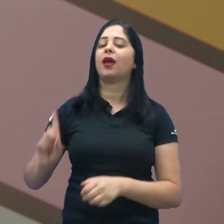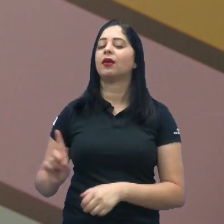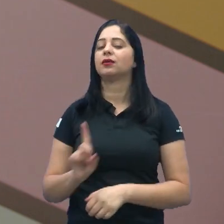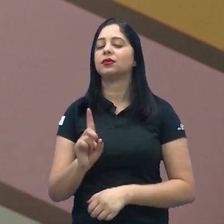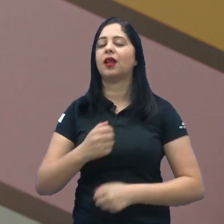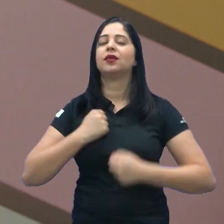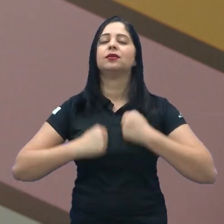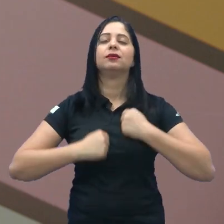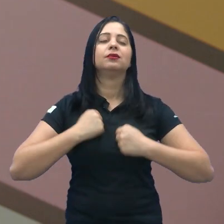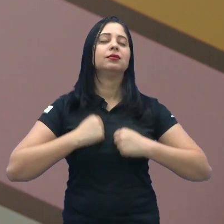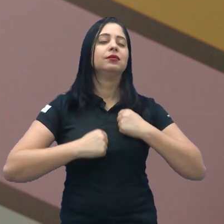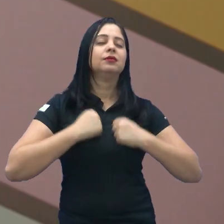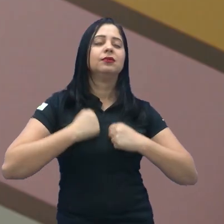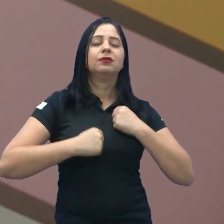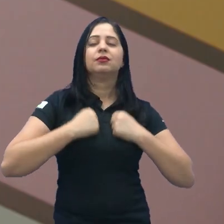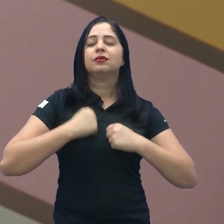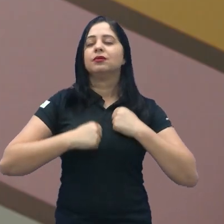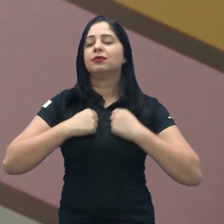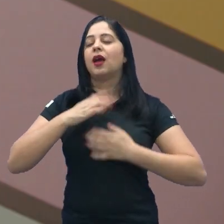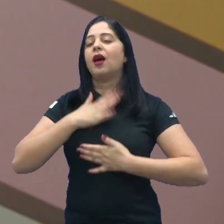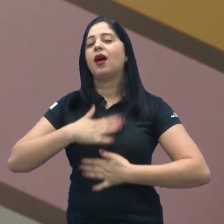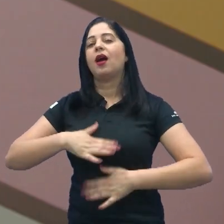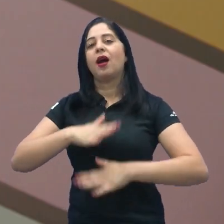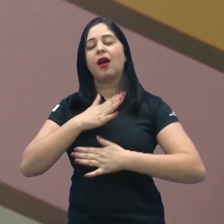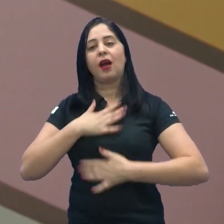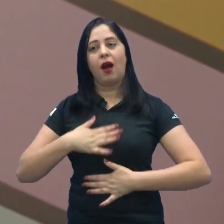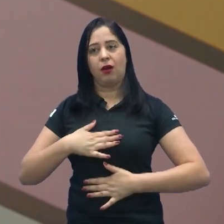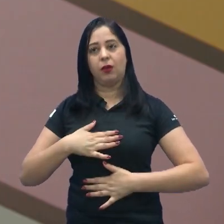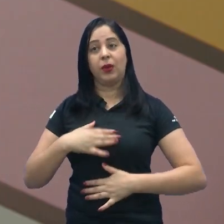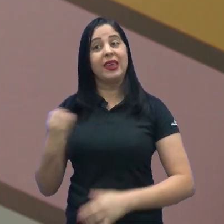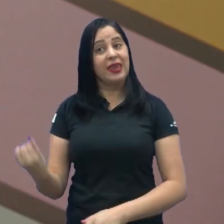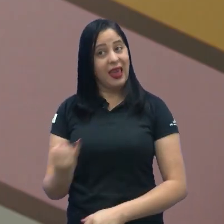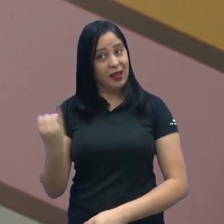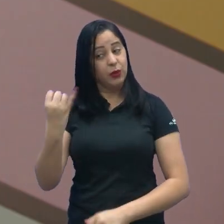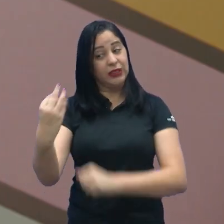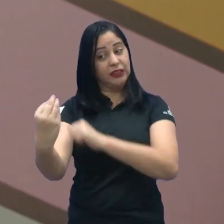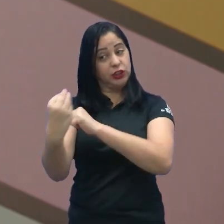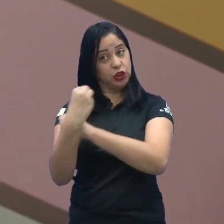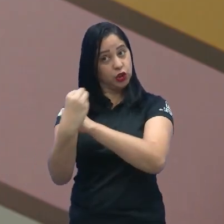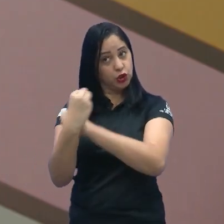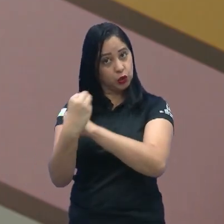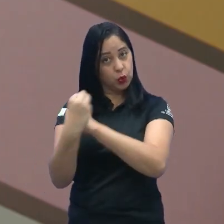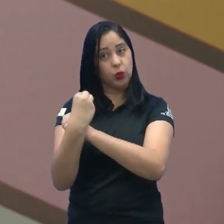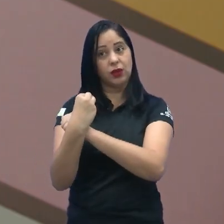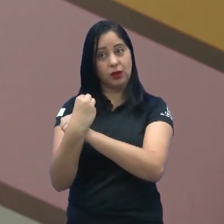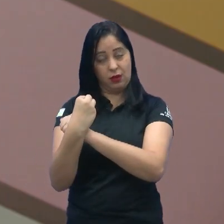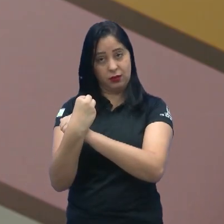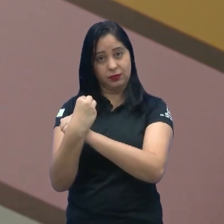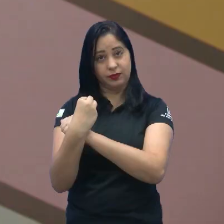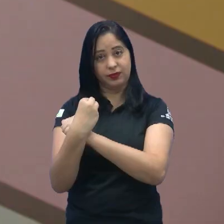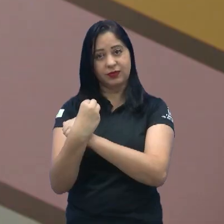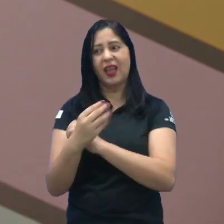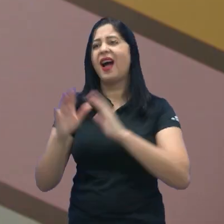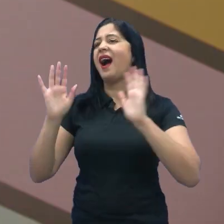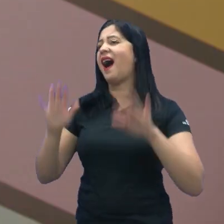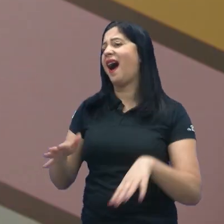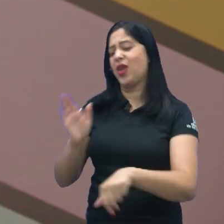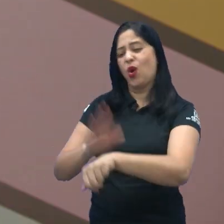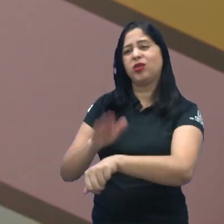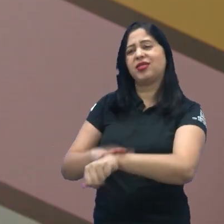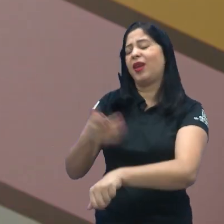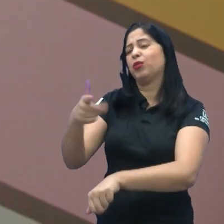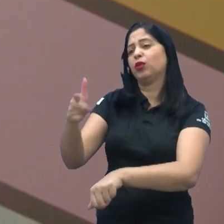O autocuidado, a gente fala muito sobre o autocuidado, né, no pós-parto. Ah, mas eu não tenho tempo,